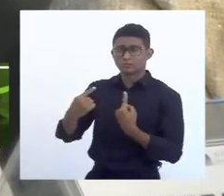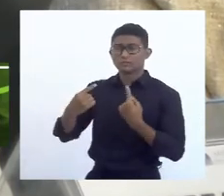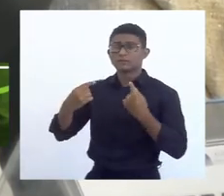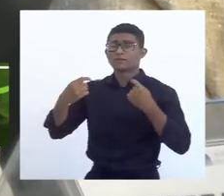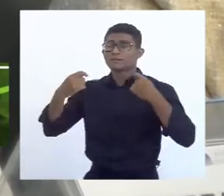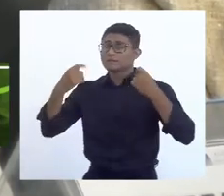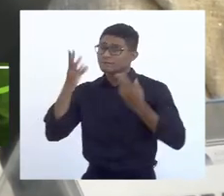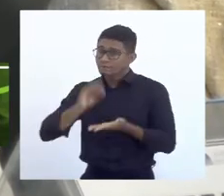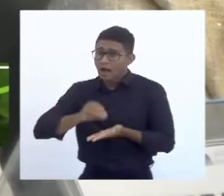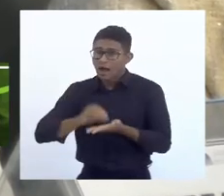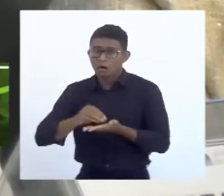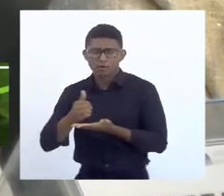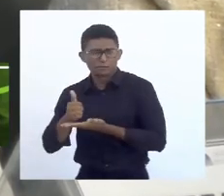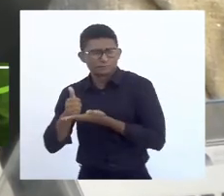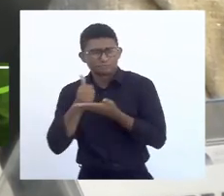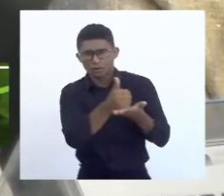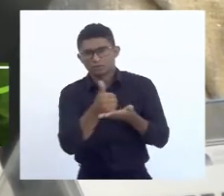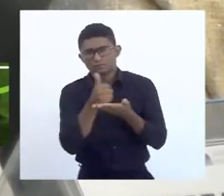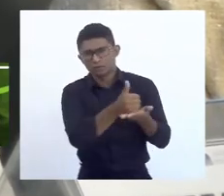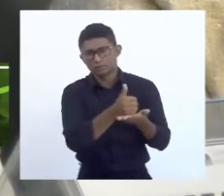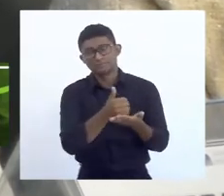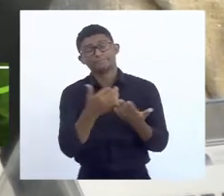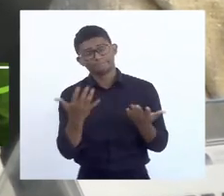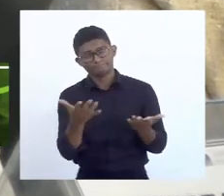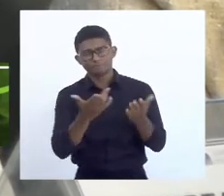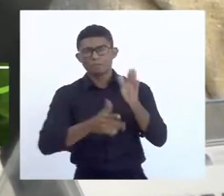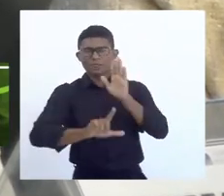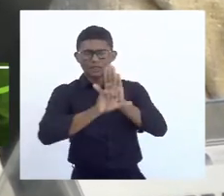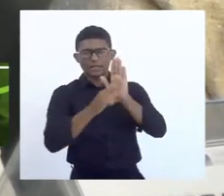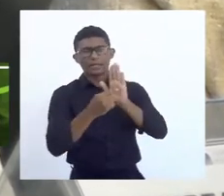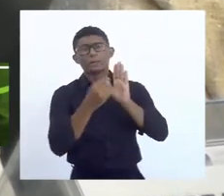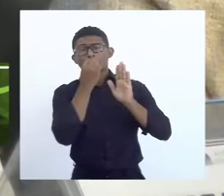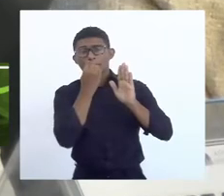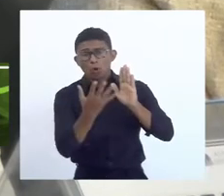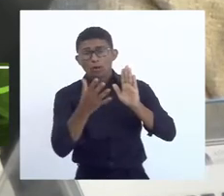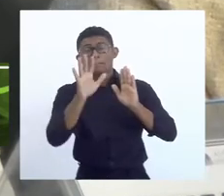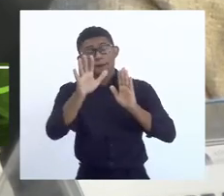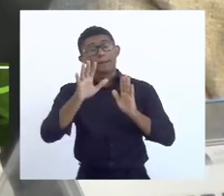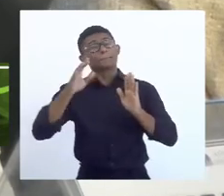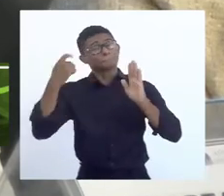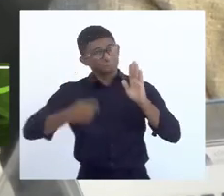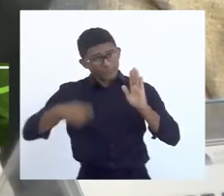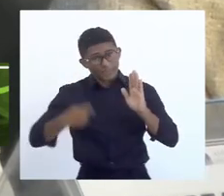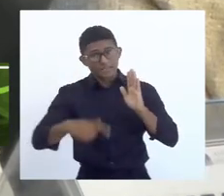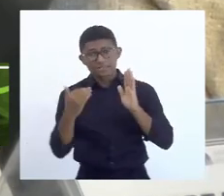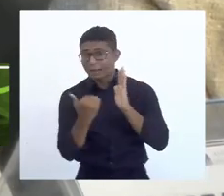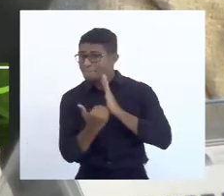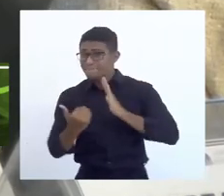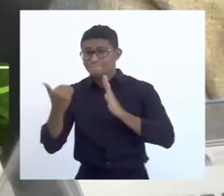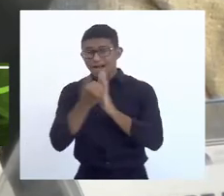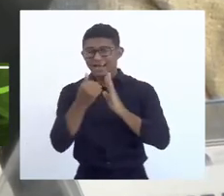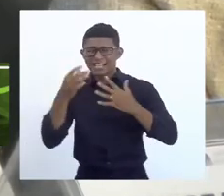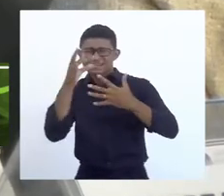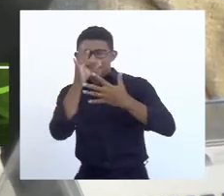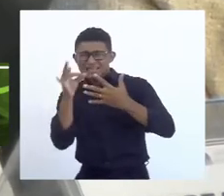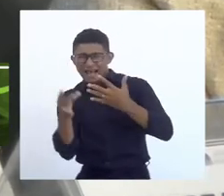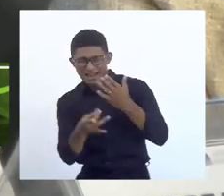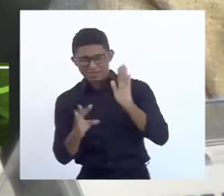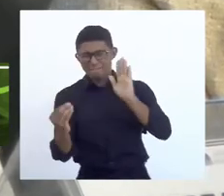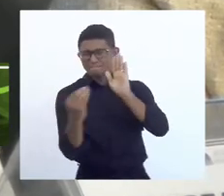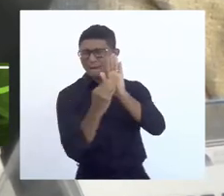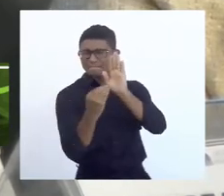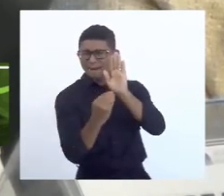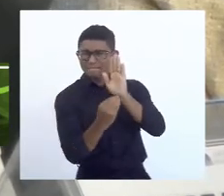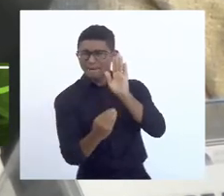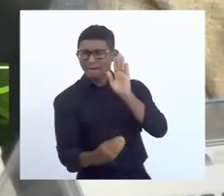gente celebra a existência, mas que precisa urgentemente ser aprimorada. Nesse sentido, eu ressalto mais uma